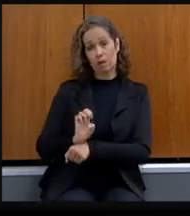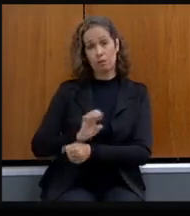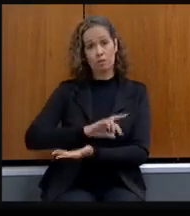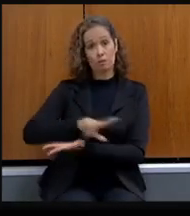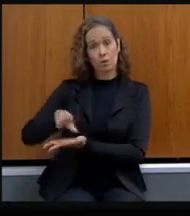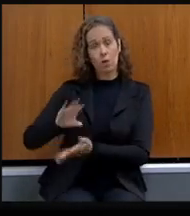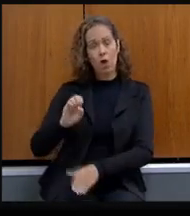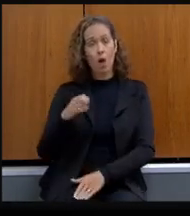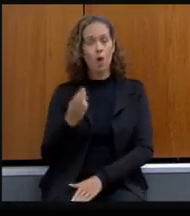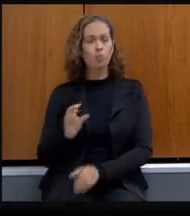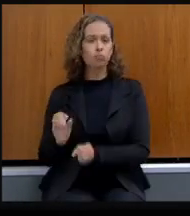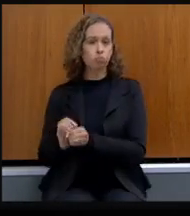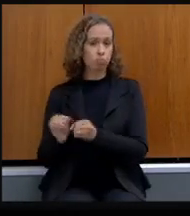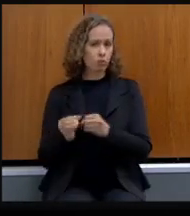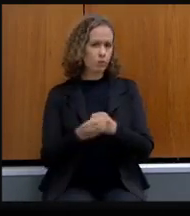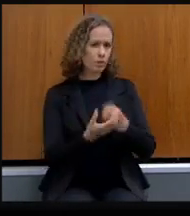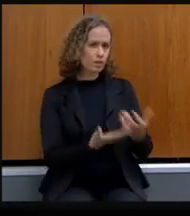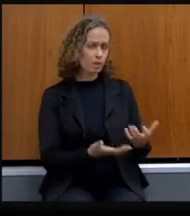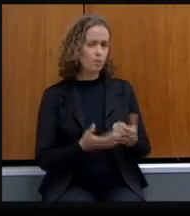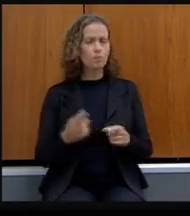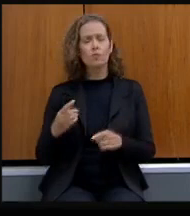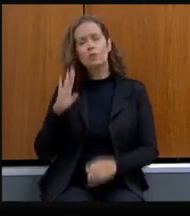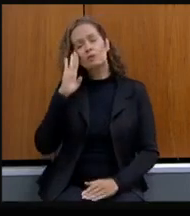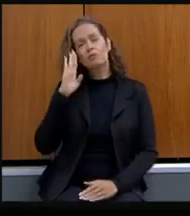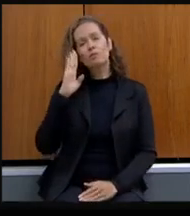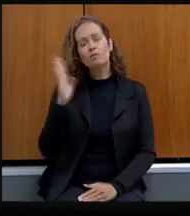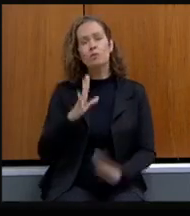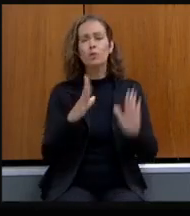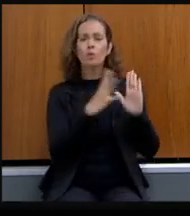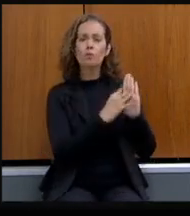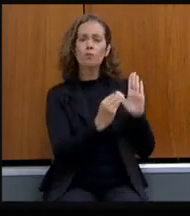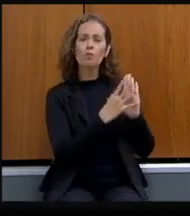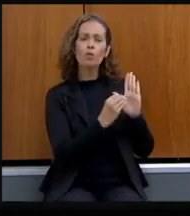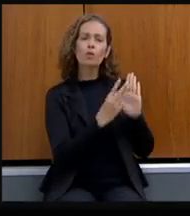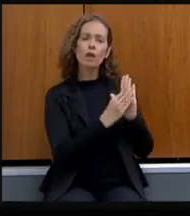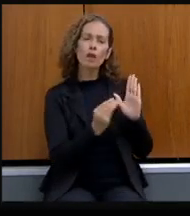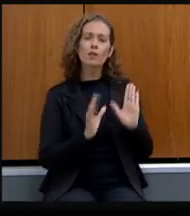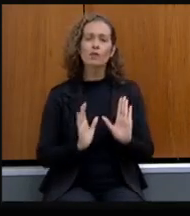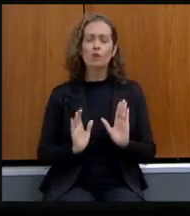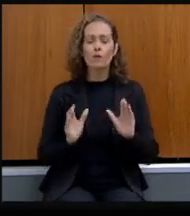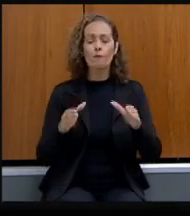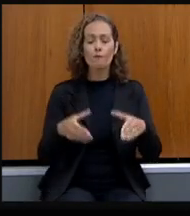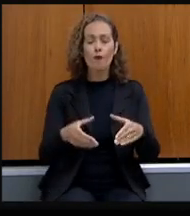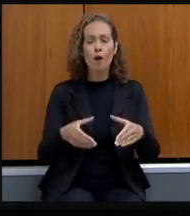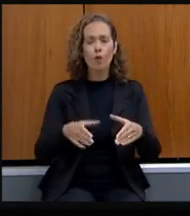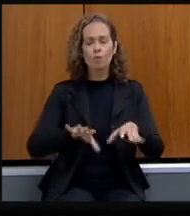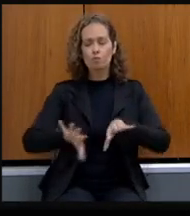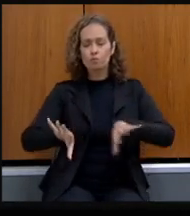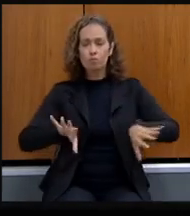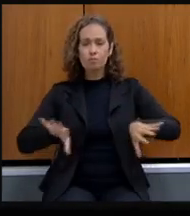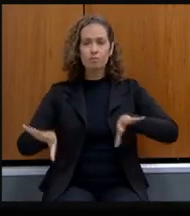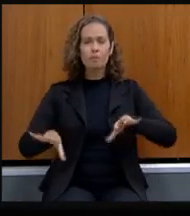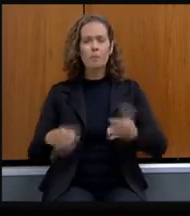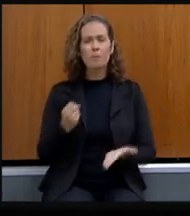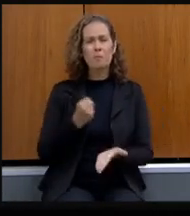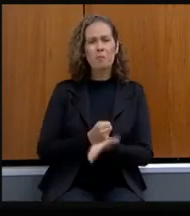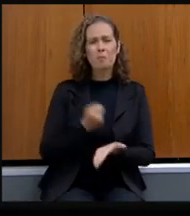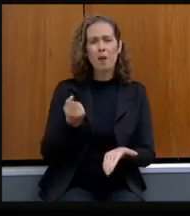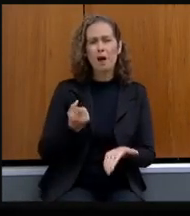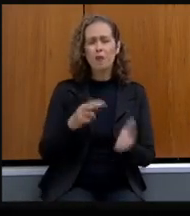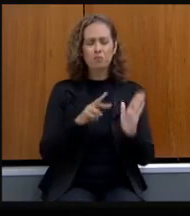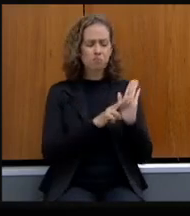para município Principalmente quando esses modelos de descentralização não tem Marcos regulatórios